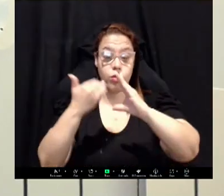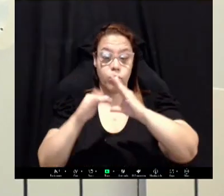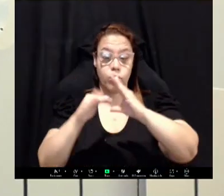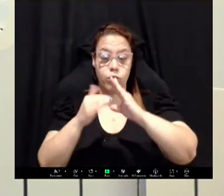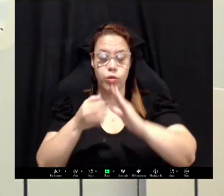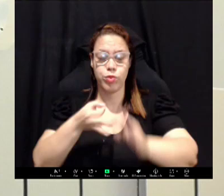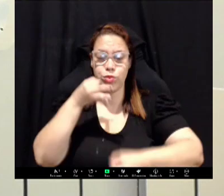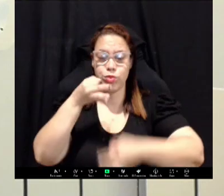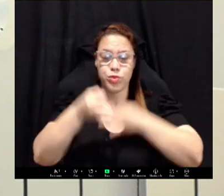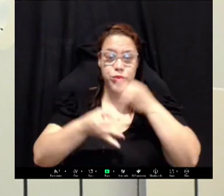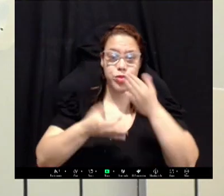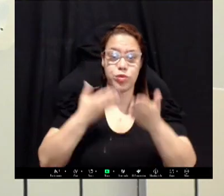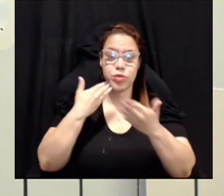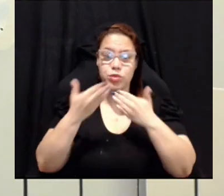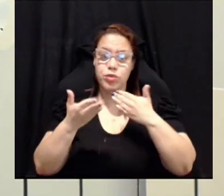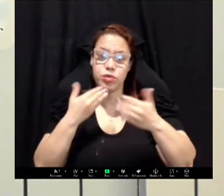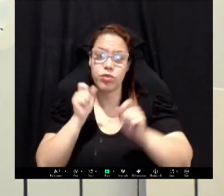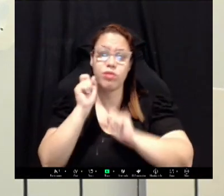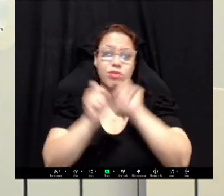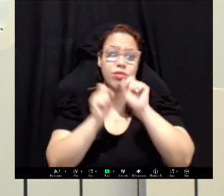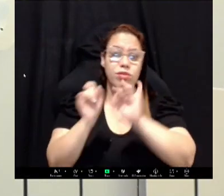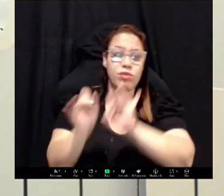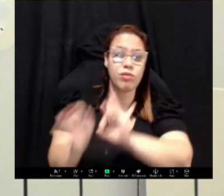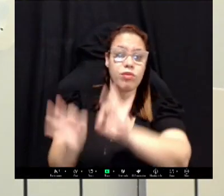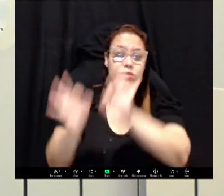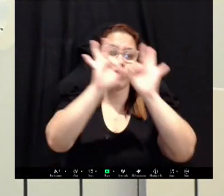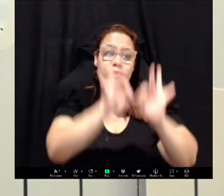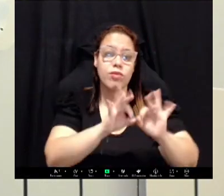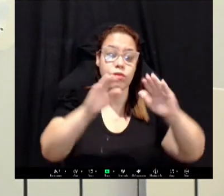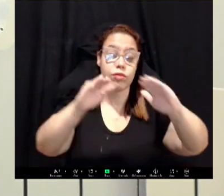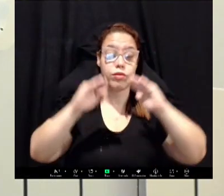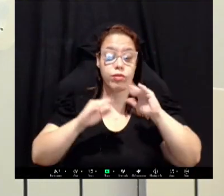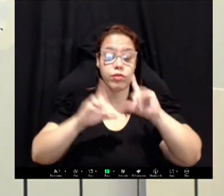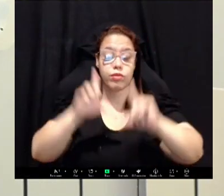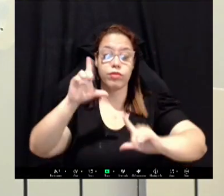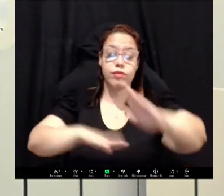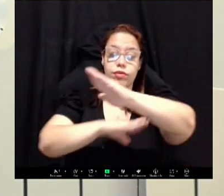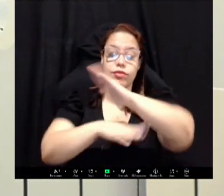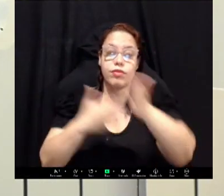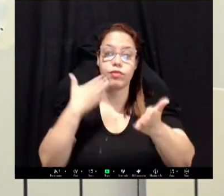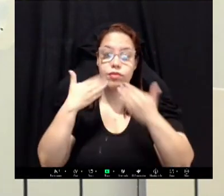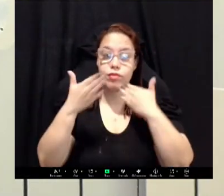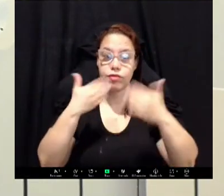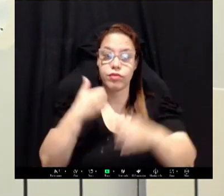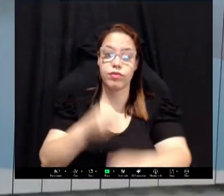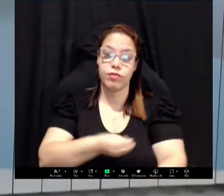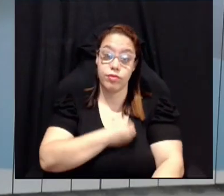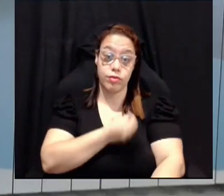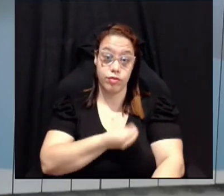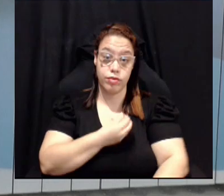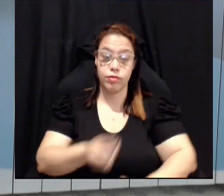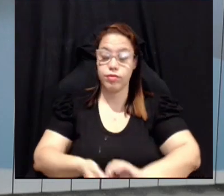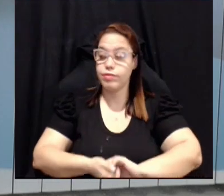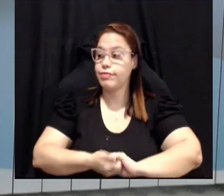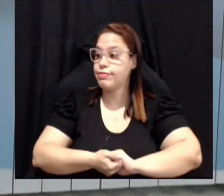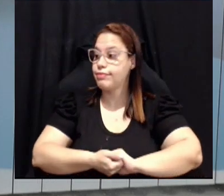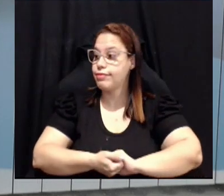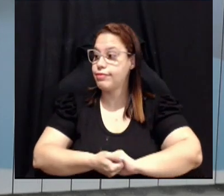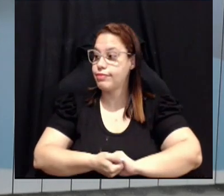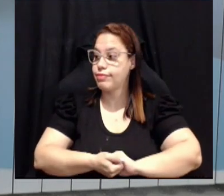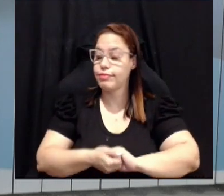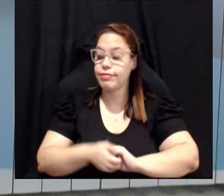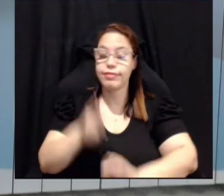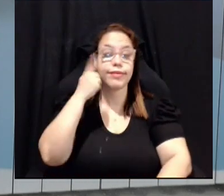uma crítica construtiva, o que você quer assistir aqui no nosso telejornal, que a gente conversa ao vivo. Confira a partir